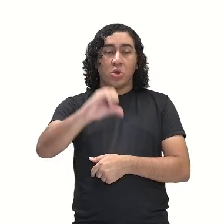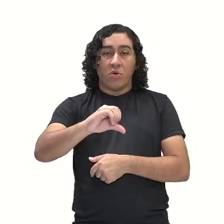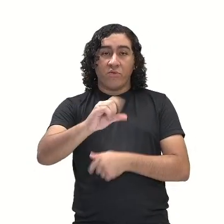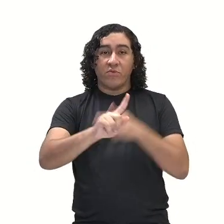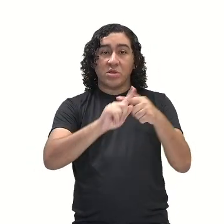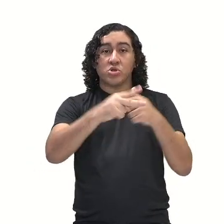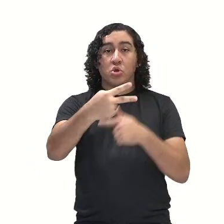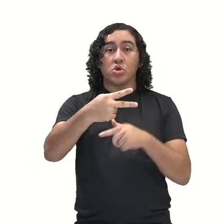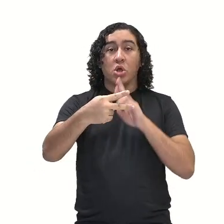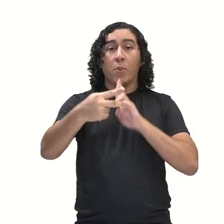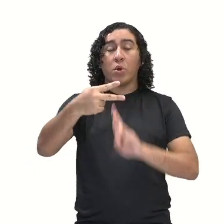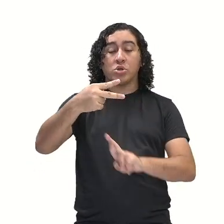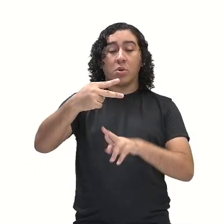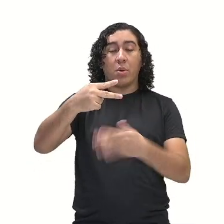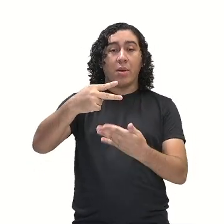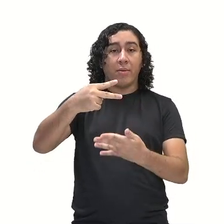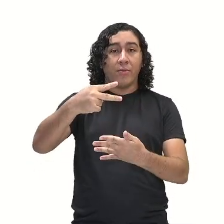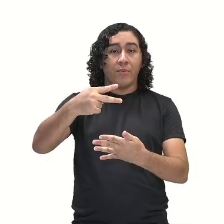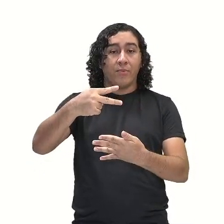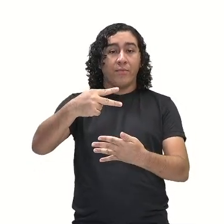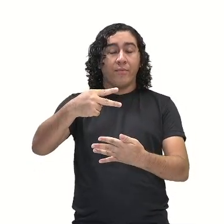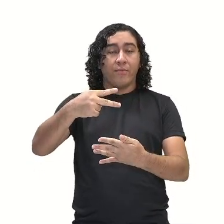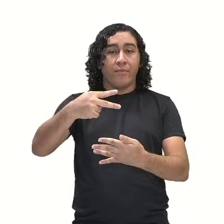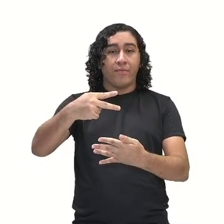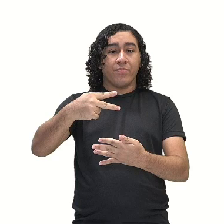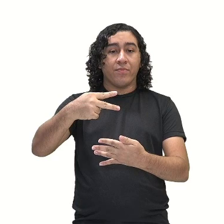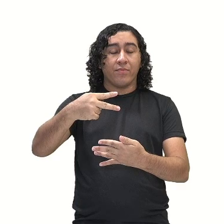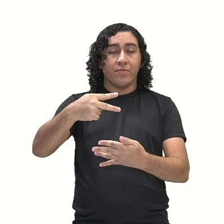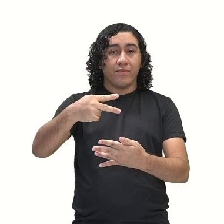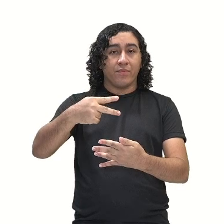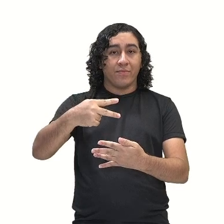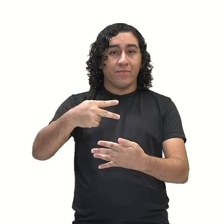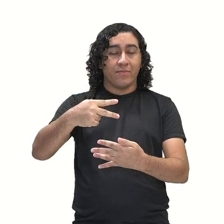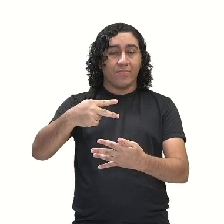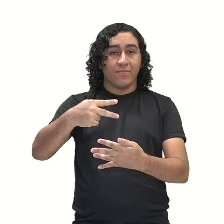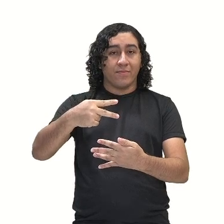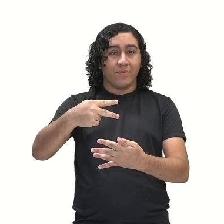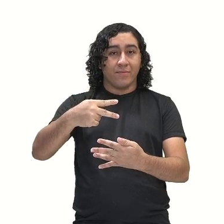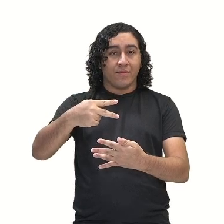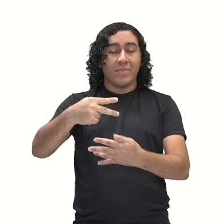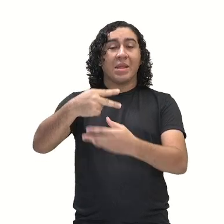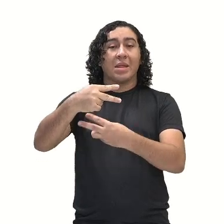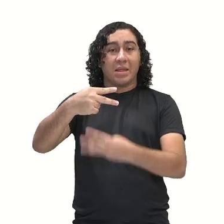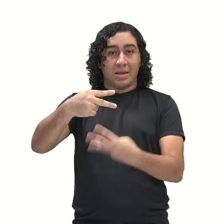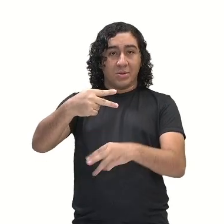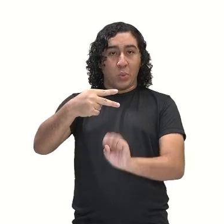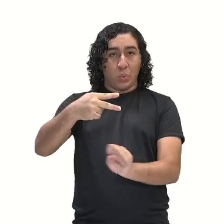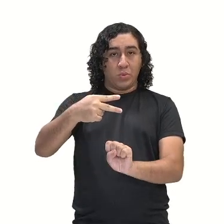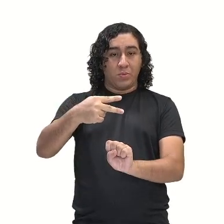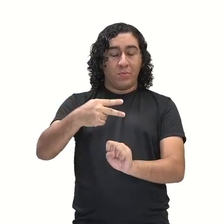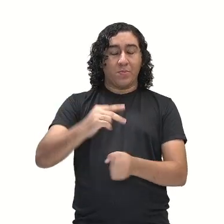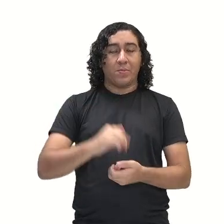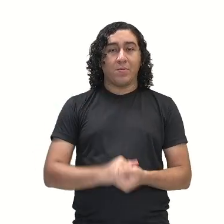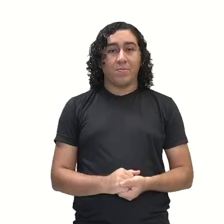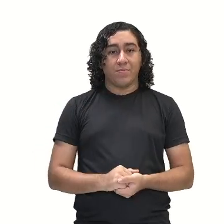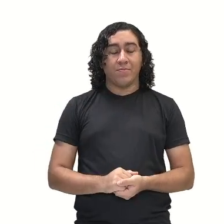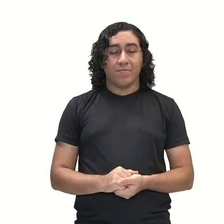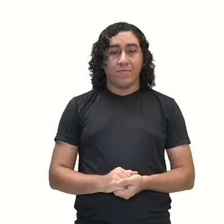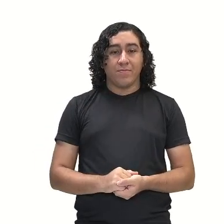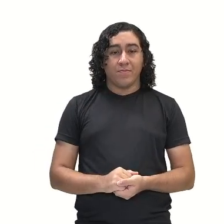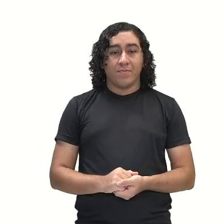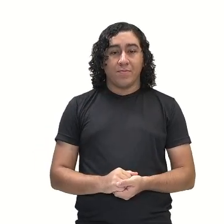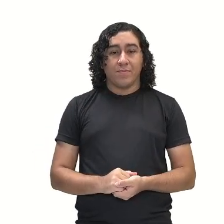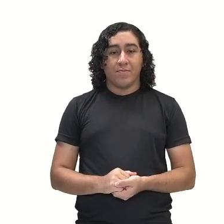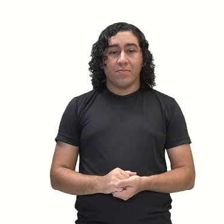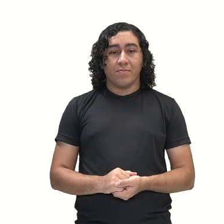19 vezes 2. 20, 2 vezes 9, 18, 20 mais 18, 38. Deixa eu tirar